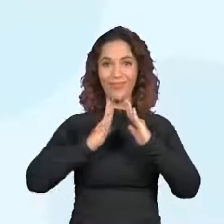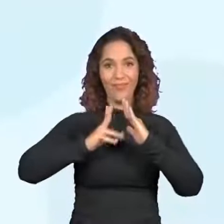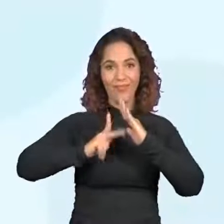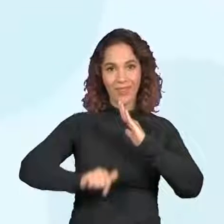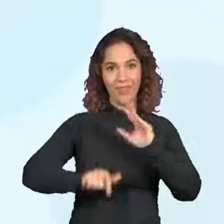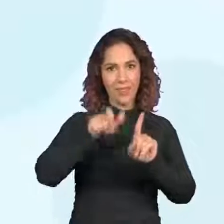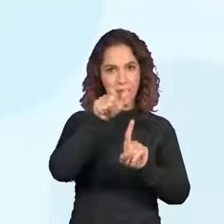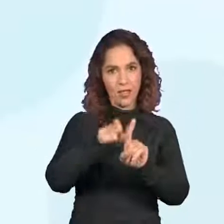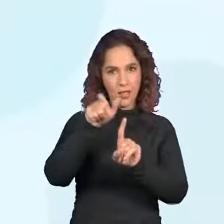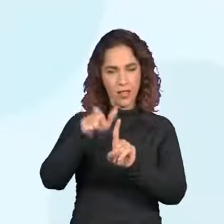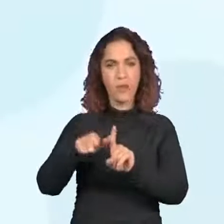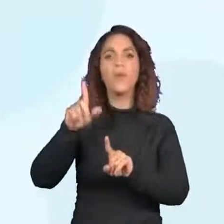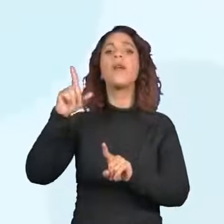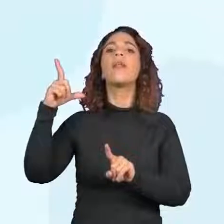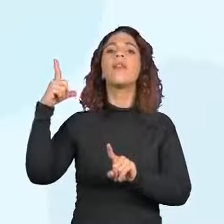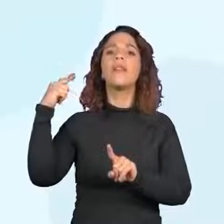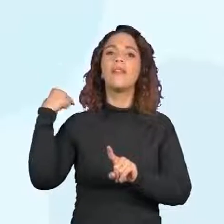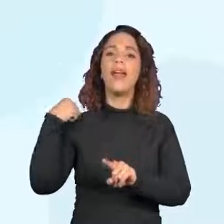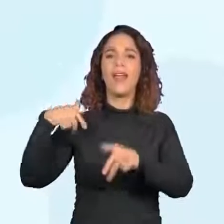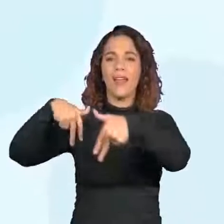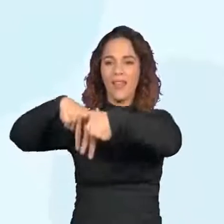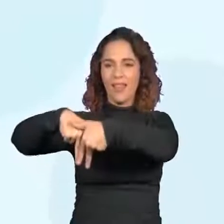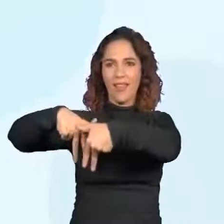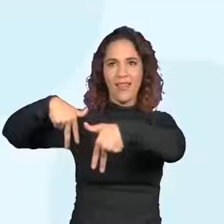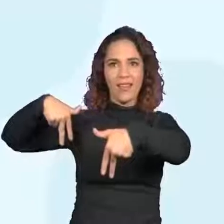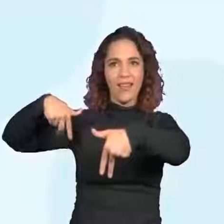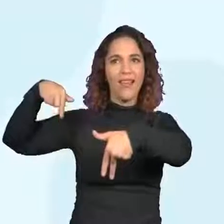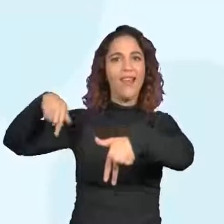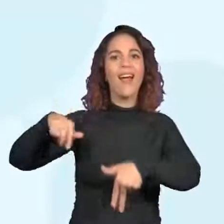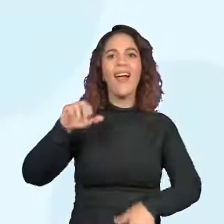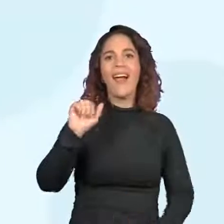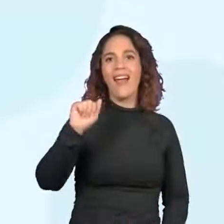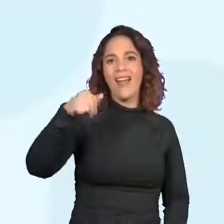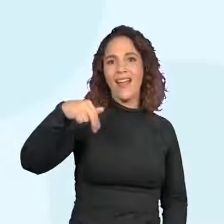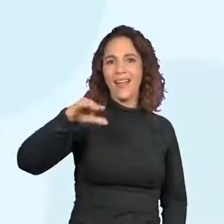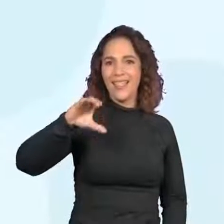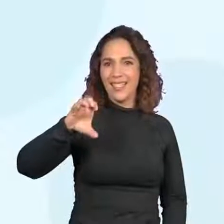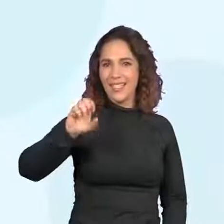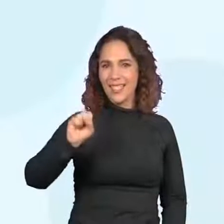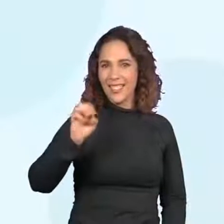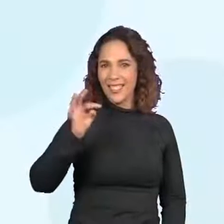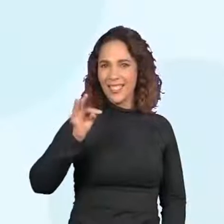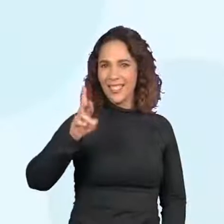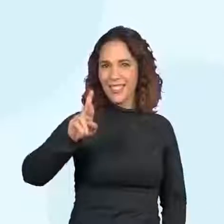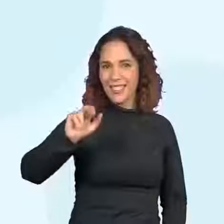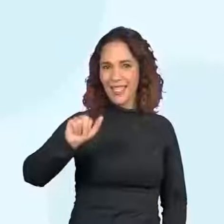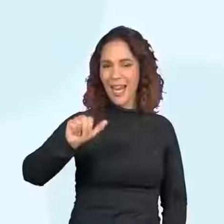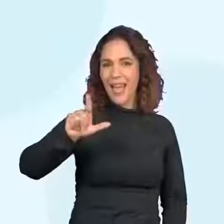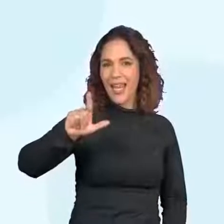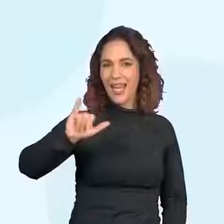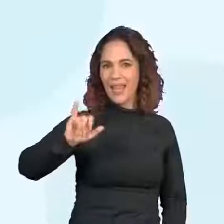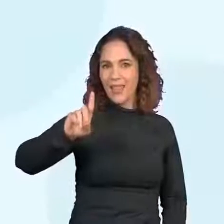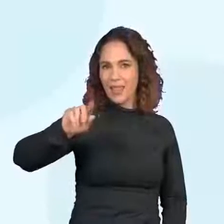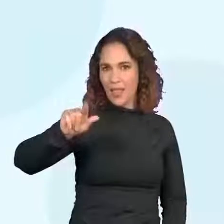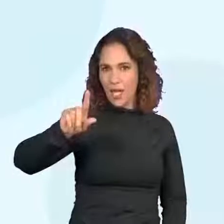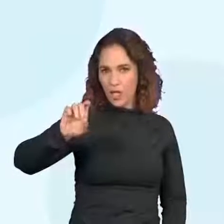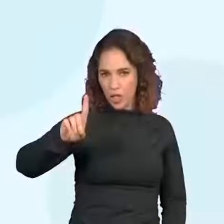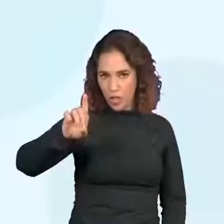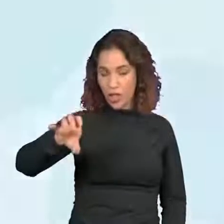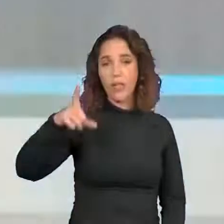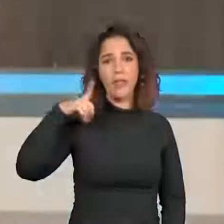uma ancestralidade tanto indígena quanto de pessoas que foram escravizadas no Brasil,